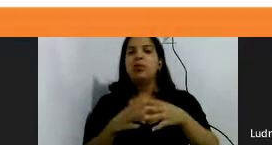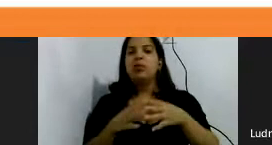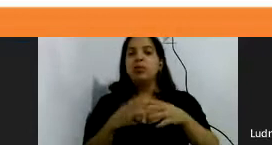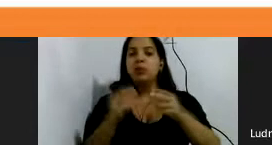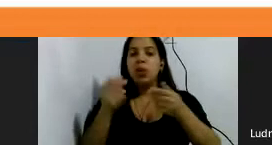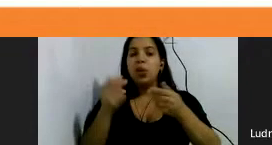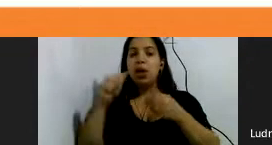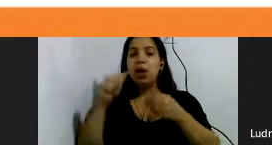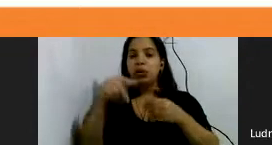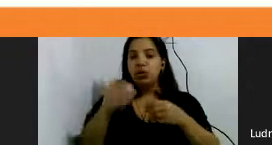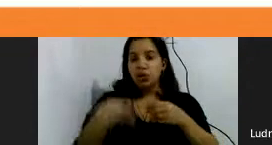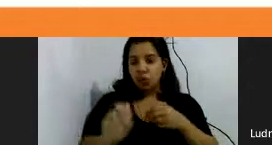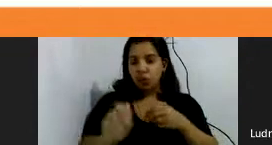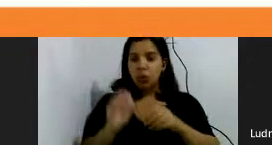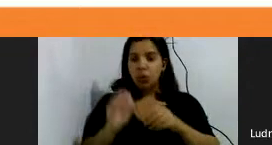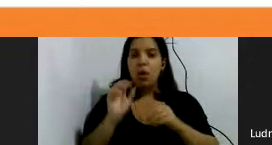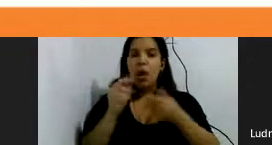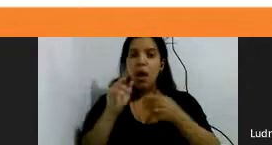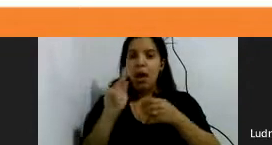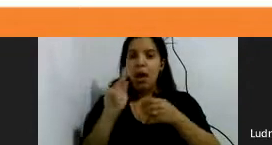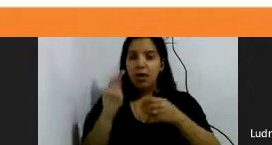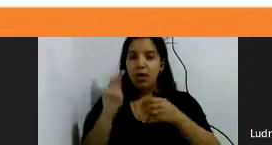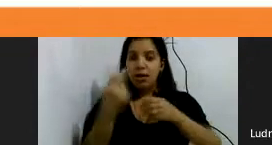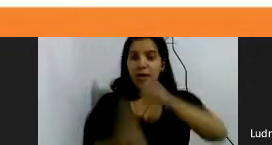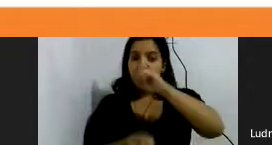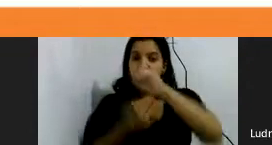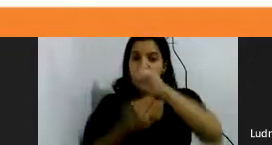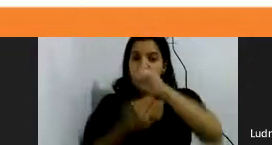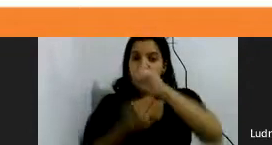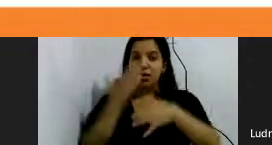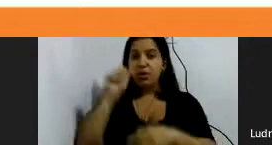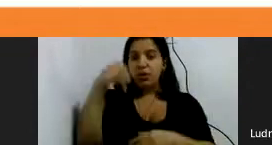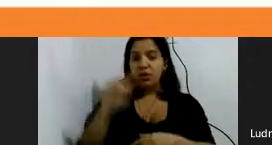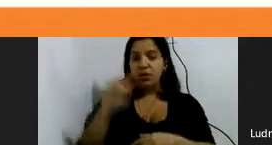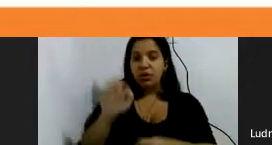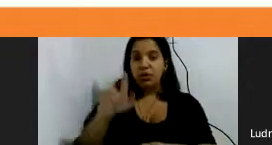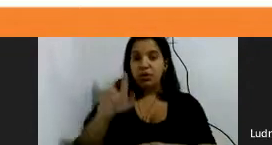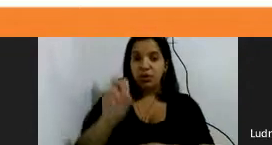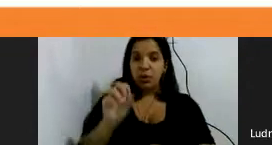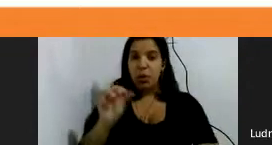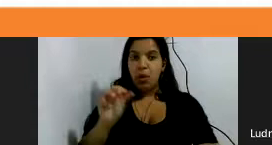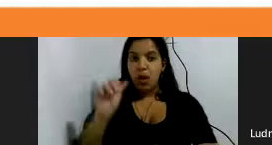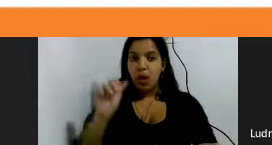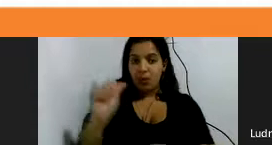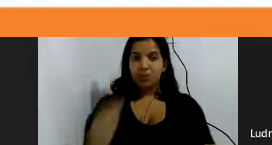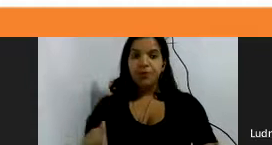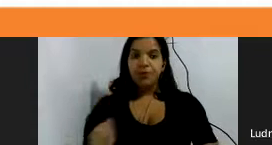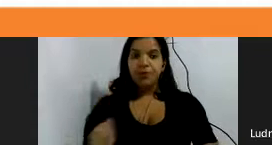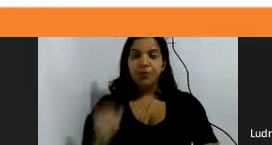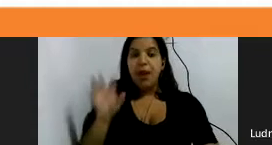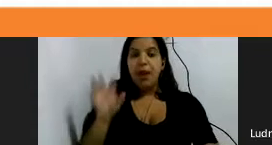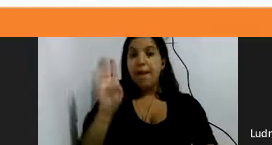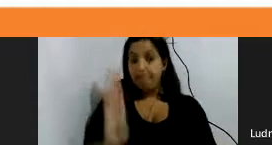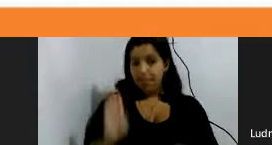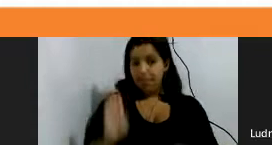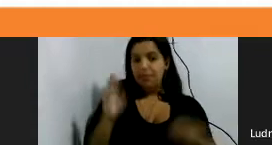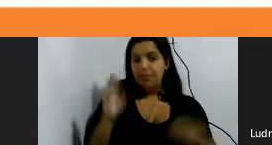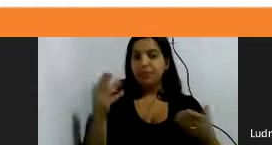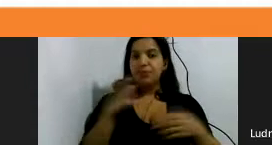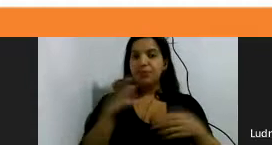H e, com isso, a gente vai ter a formação do antígeno A. A transferase B, que é